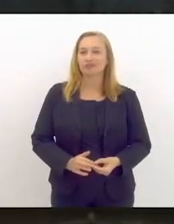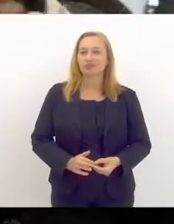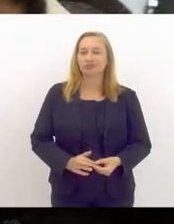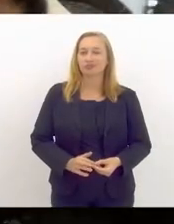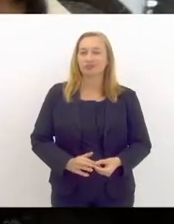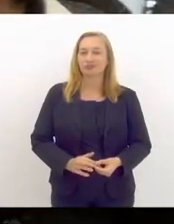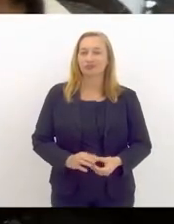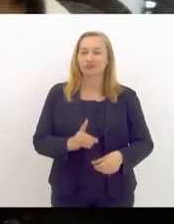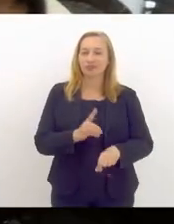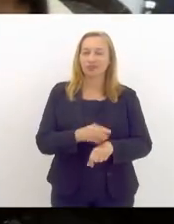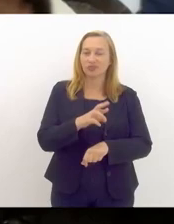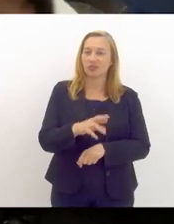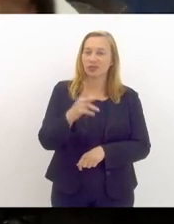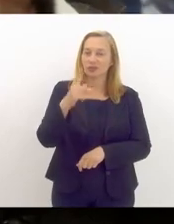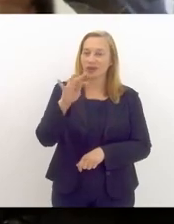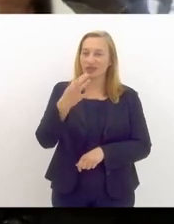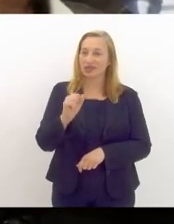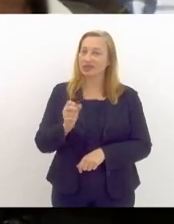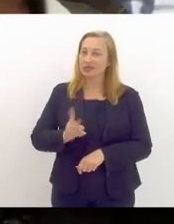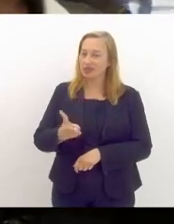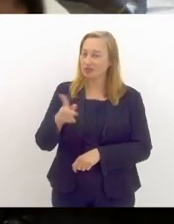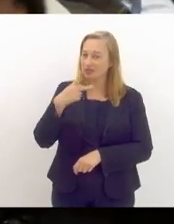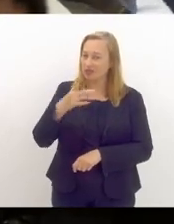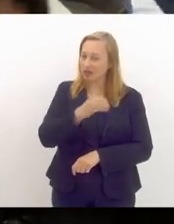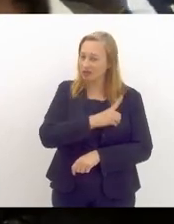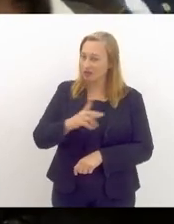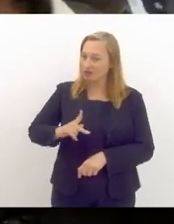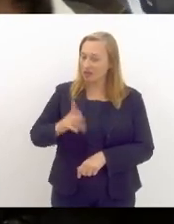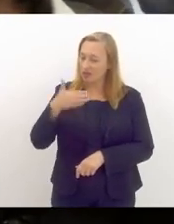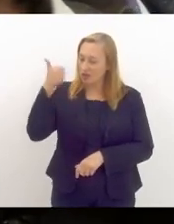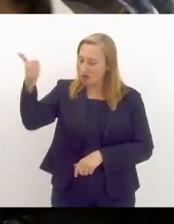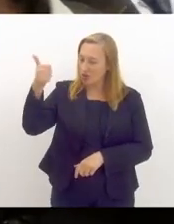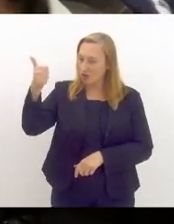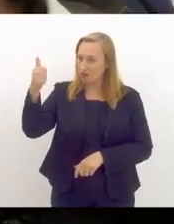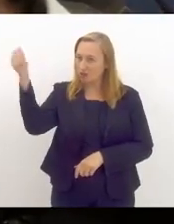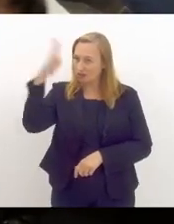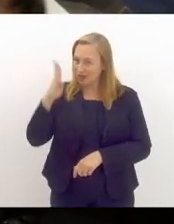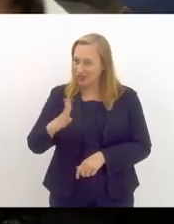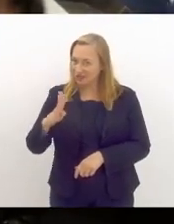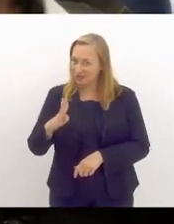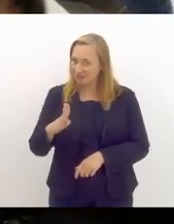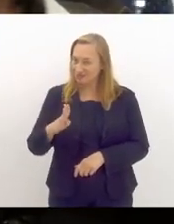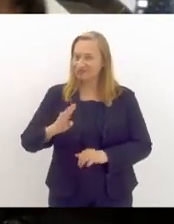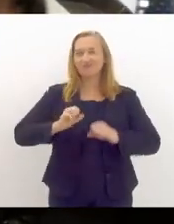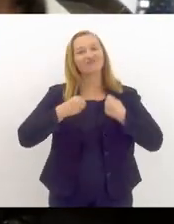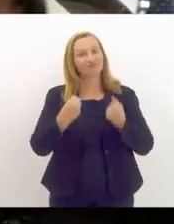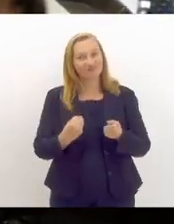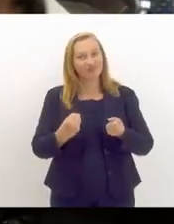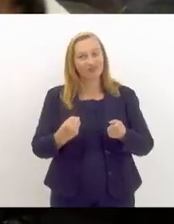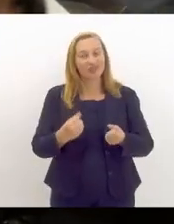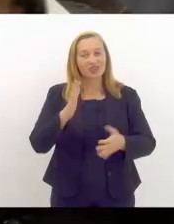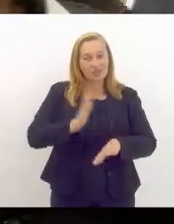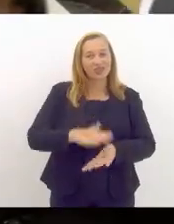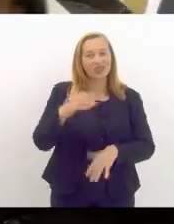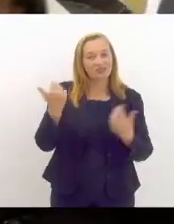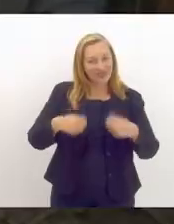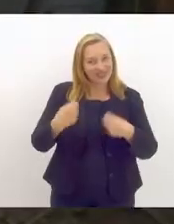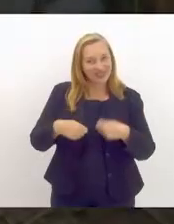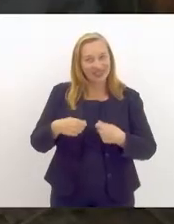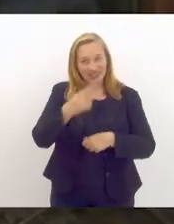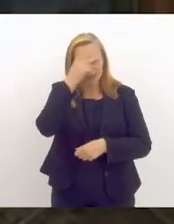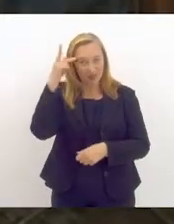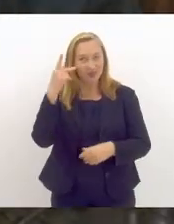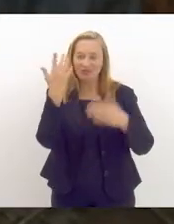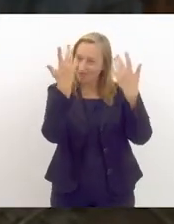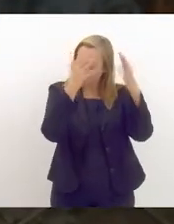Doutora Patrícia, eu sempre digo que a nossa defensoria é a melhor defensoria do Brasil, que defende aqueles que mais precisam. Parabéns